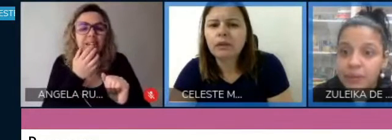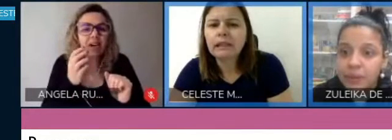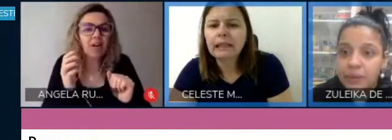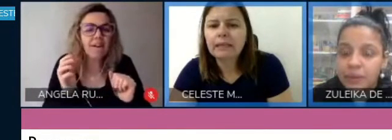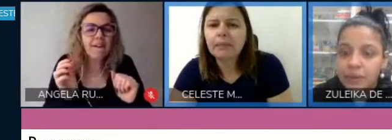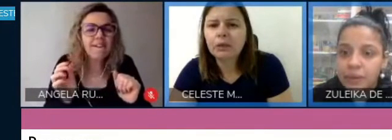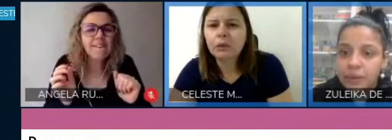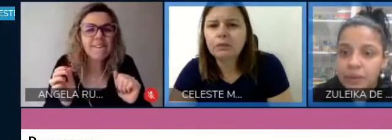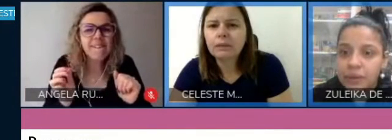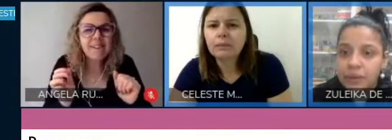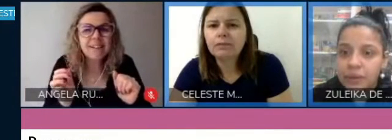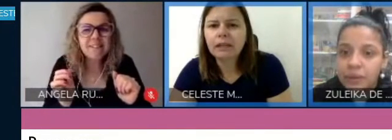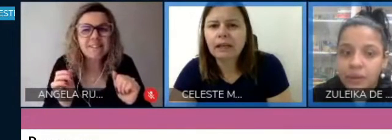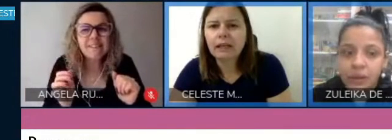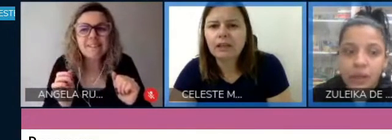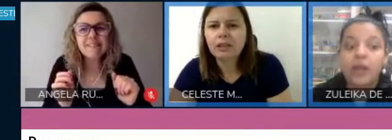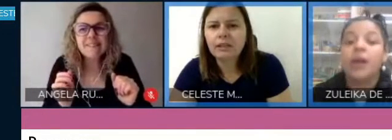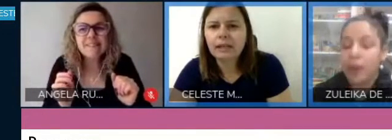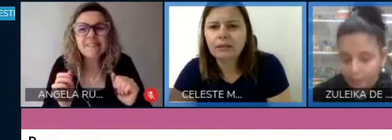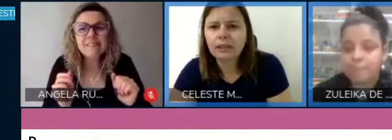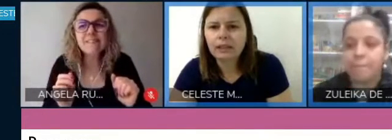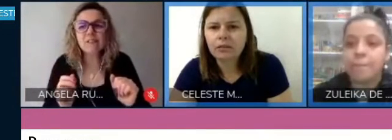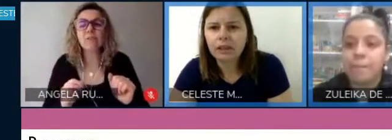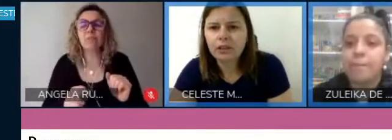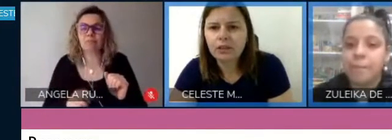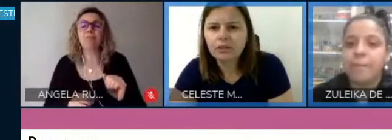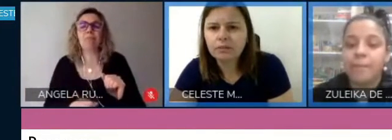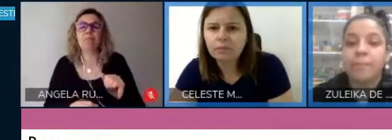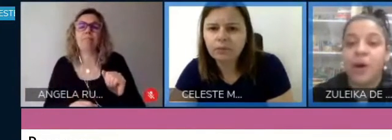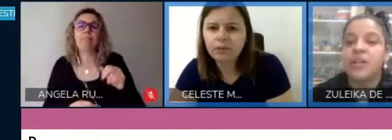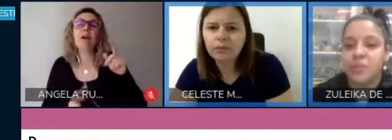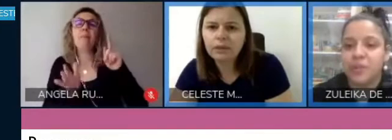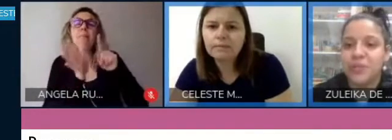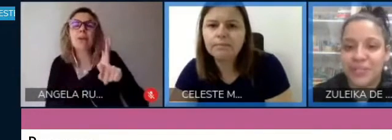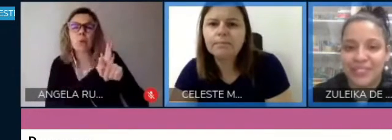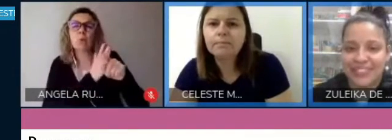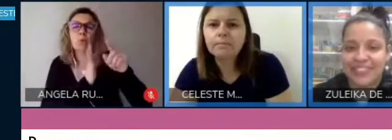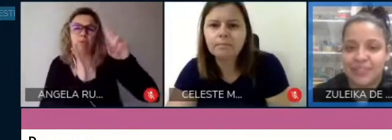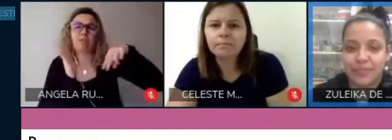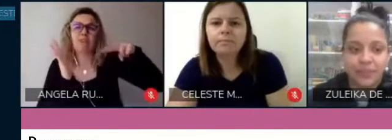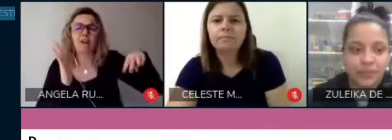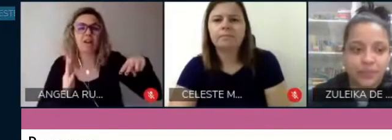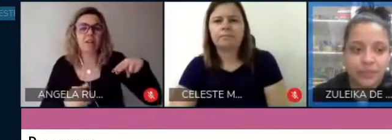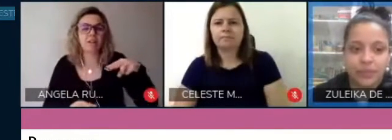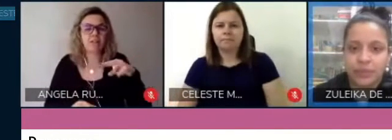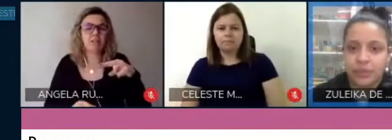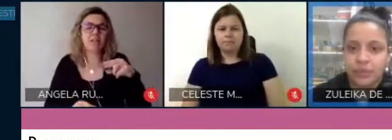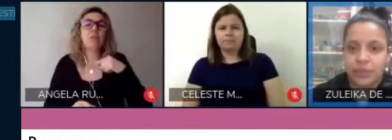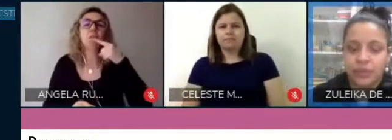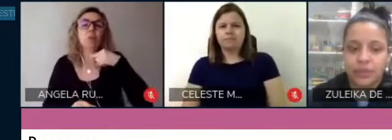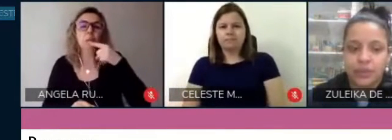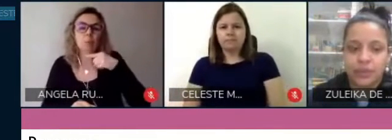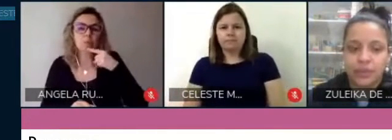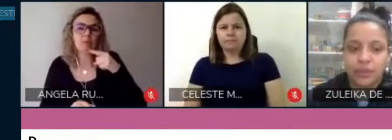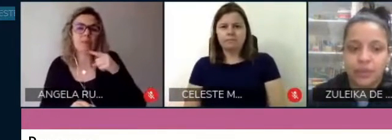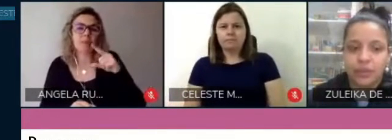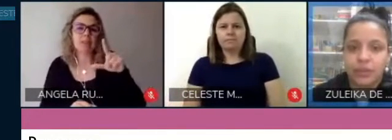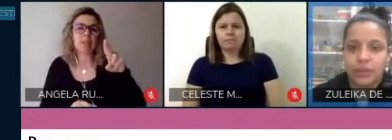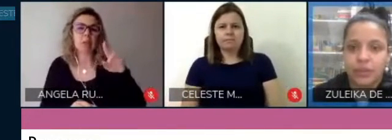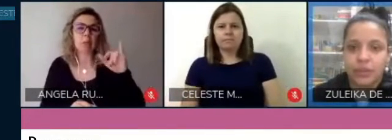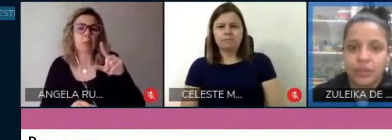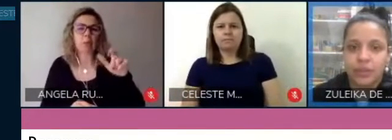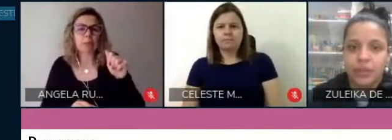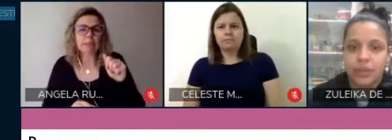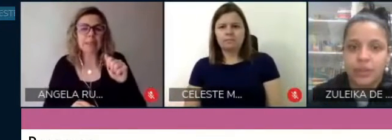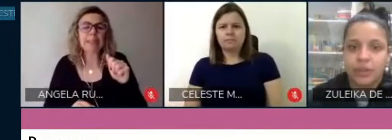Por favor, ler a pergunta para ficar registrada aqui em vídeo. Eu leio. A dúvida da Luísa, então,